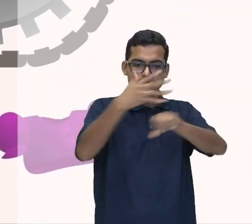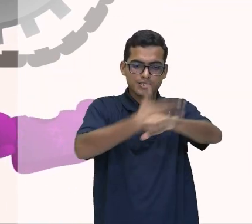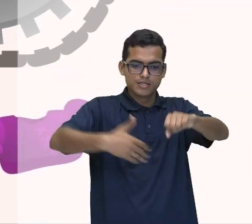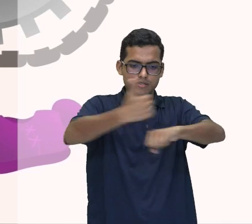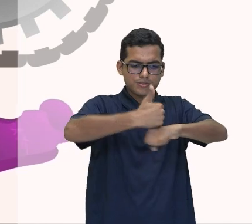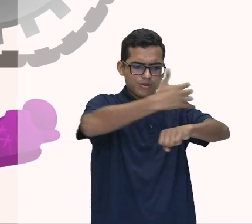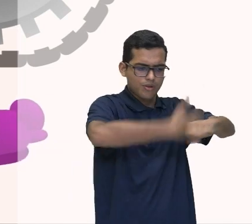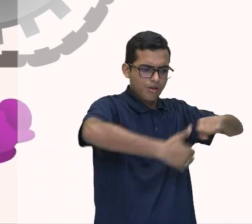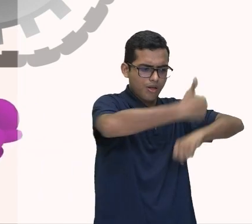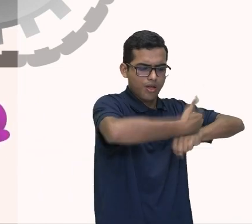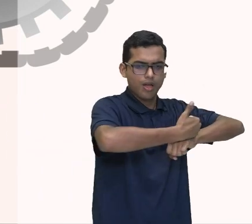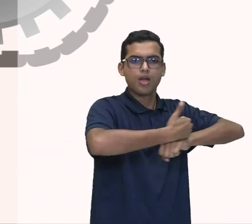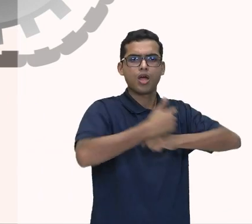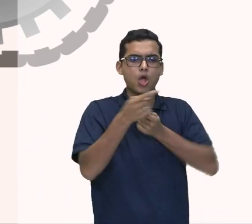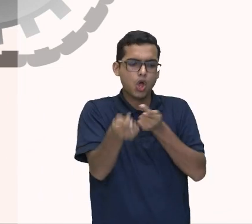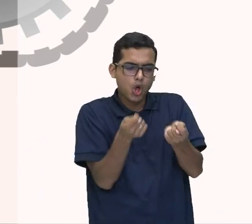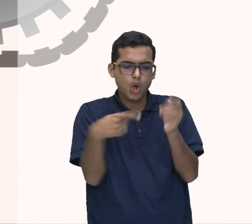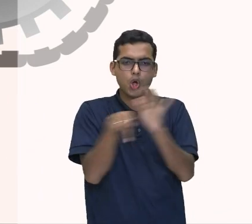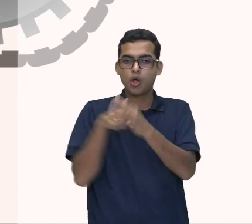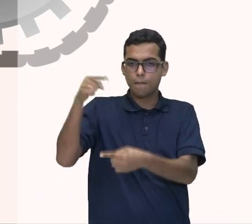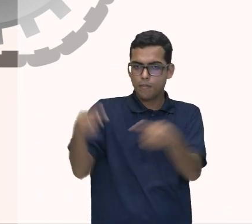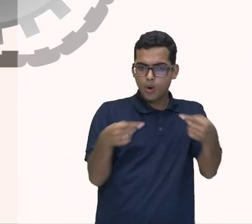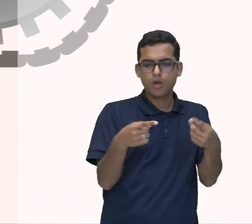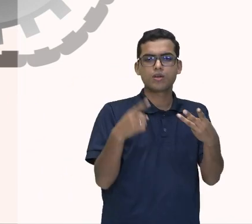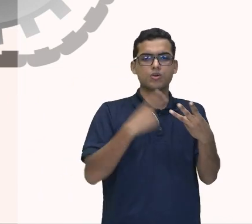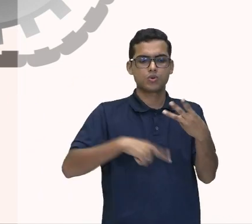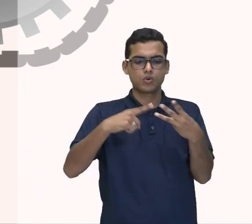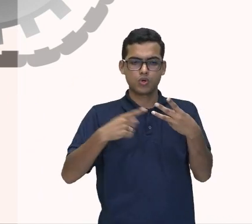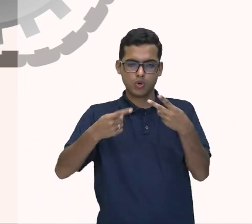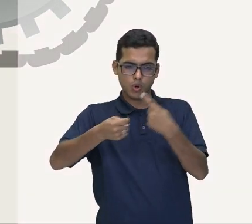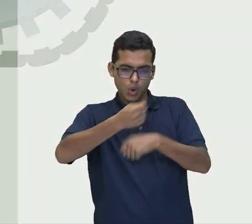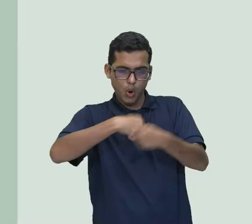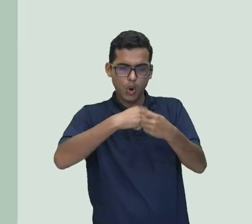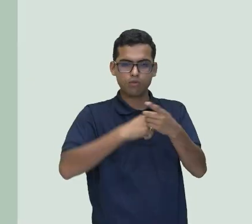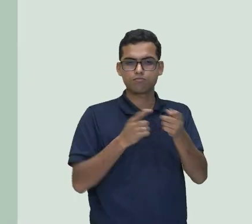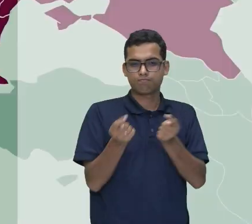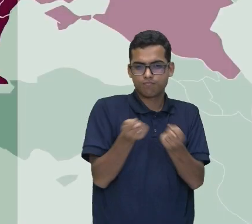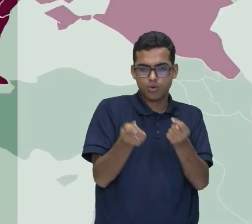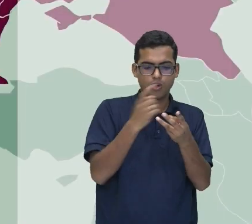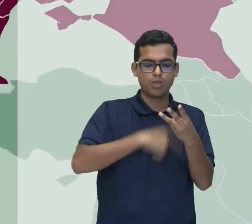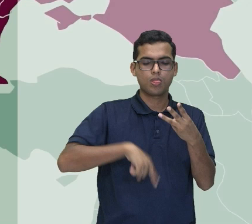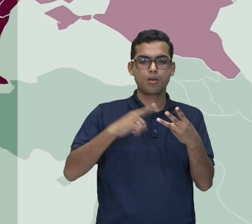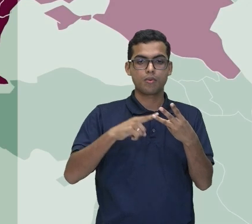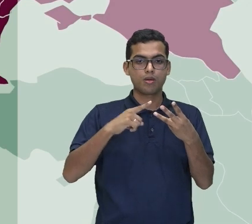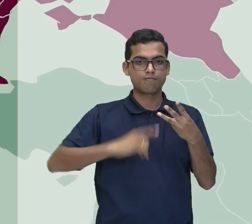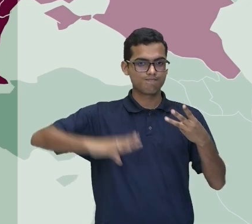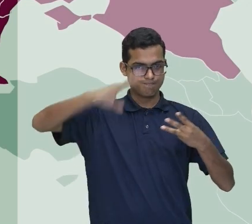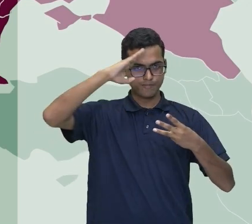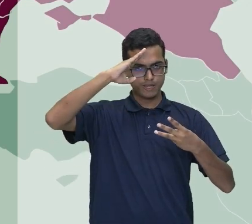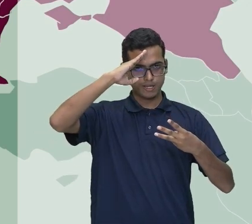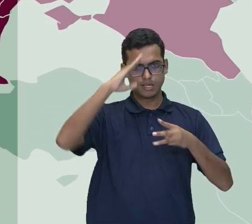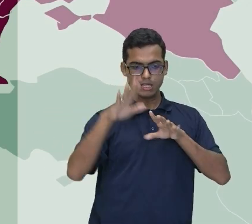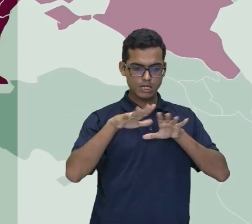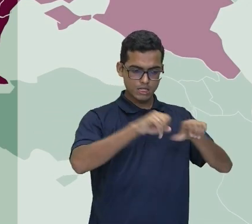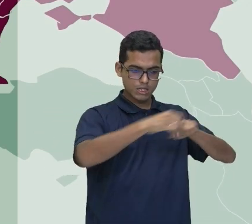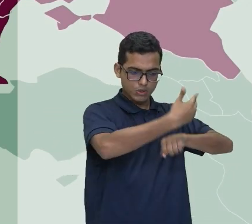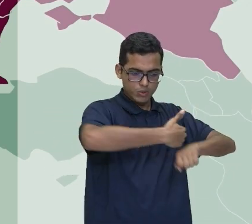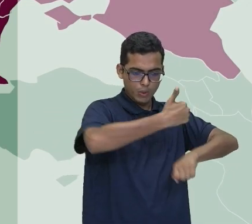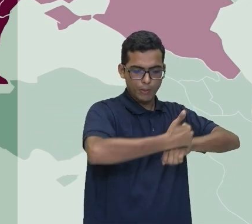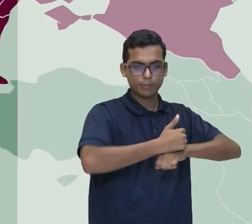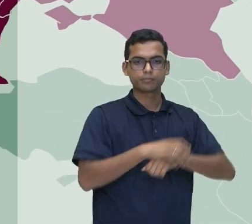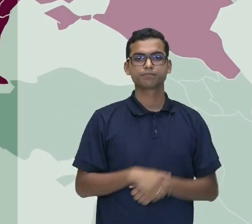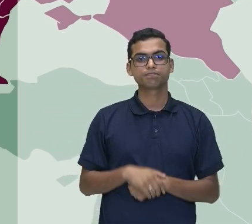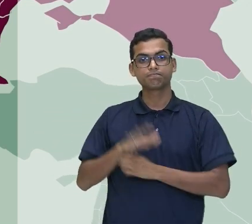exercendo o domínio político, econômico e militar sobre as colônias. As metrópoles